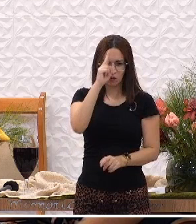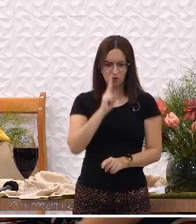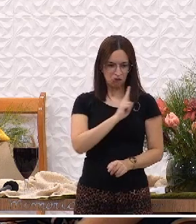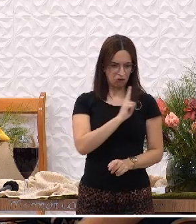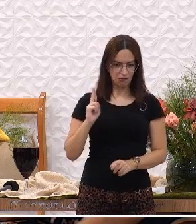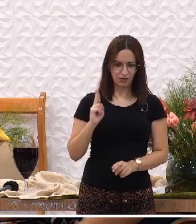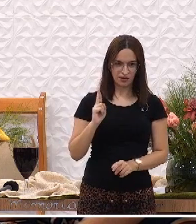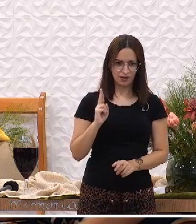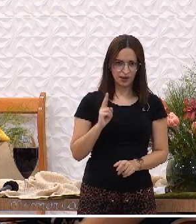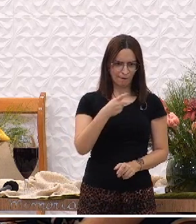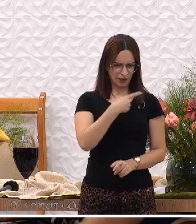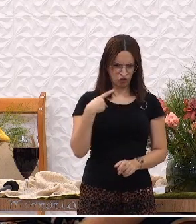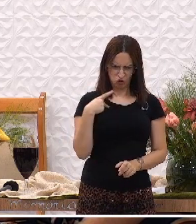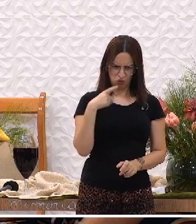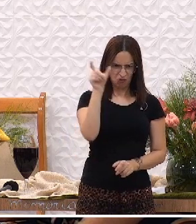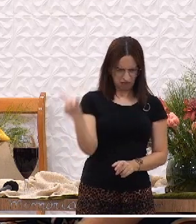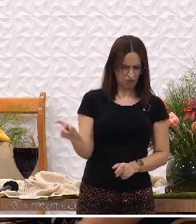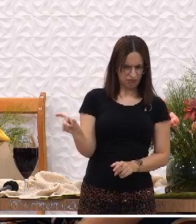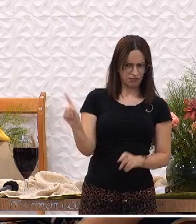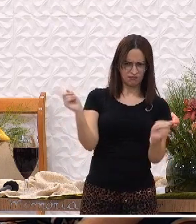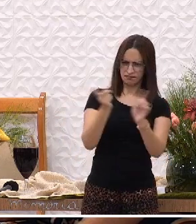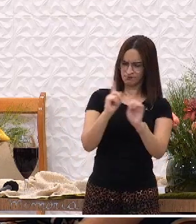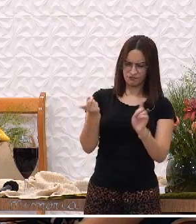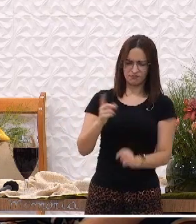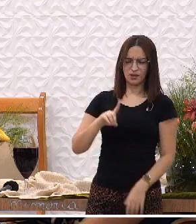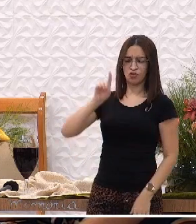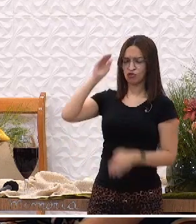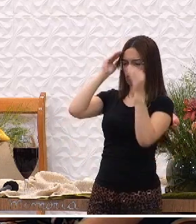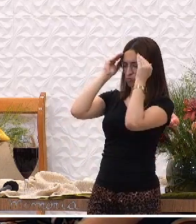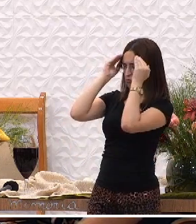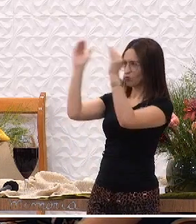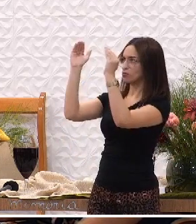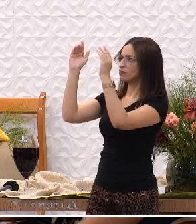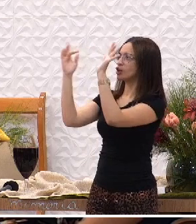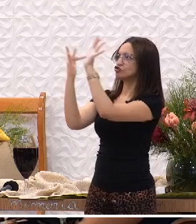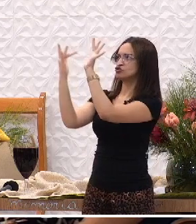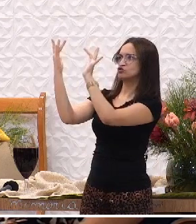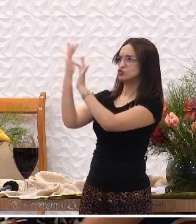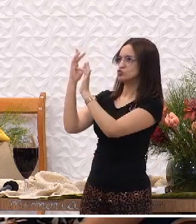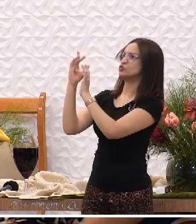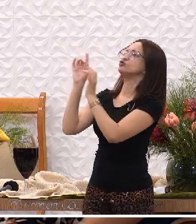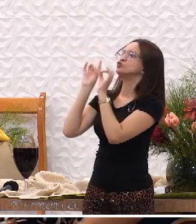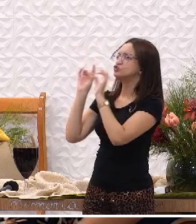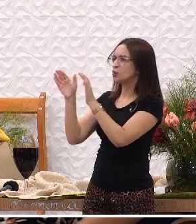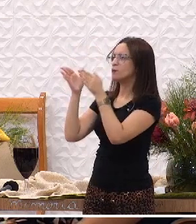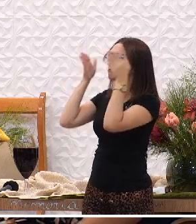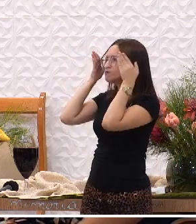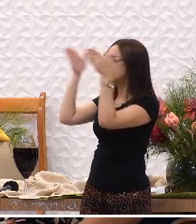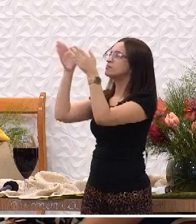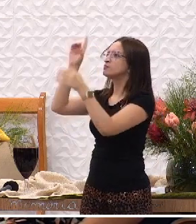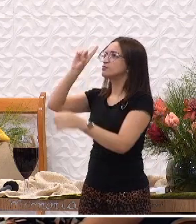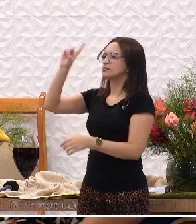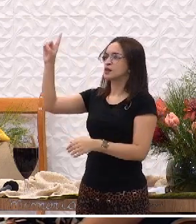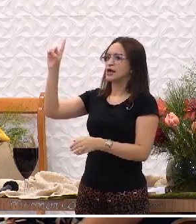suas mãos. Todo crente, ele é um sacerdote. A gente vê esse princípio bem claro quando a gente vê que Jesus é o